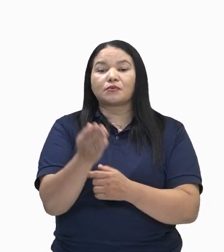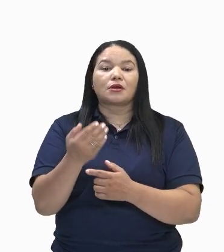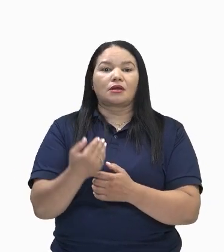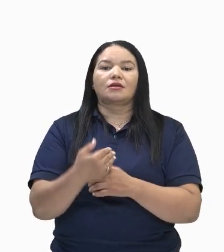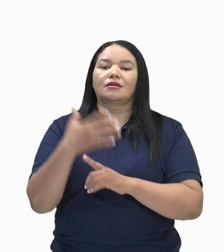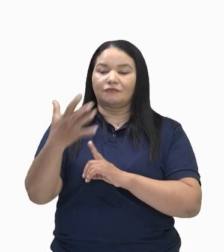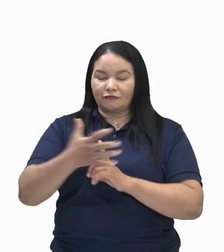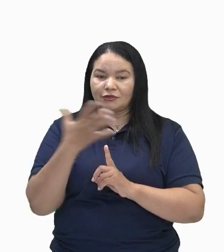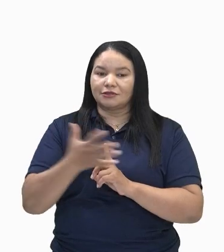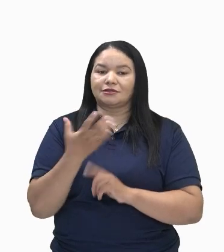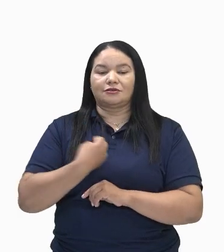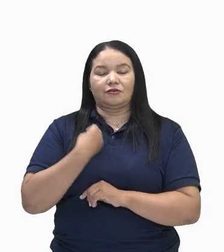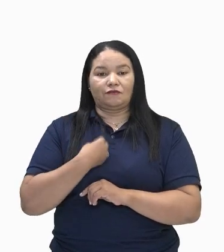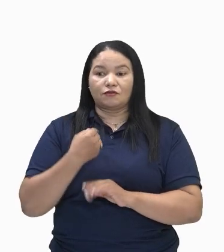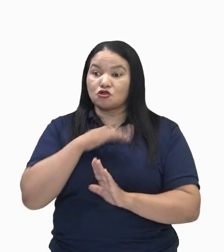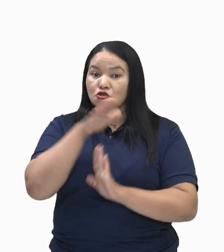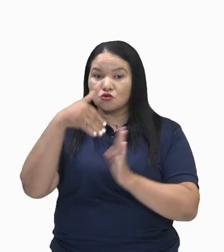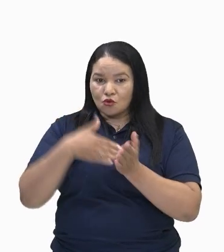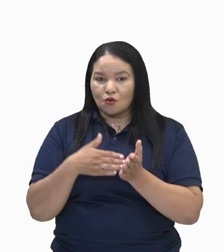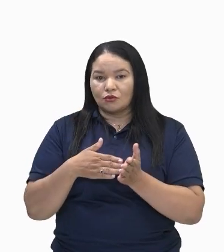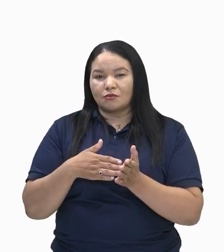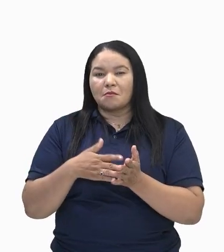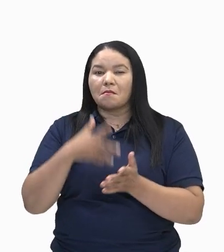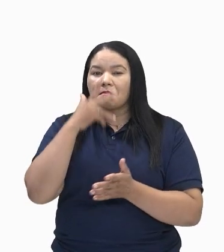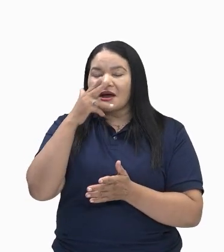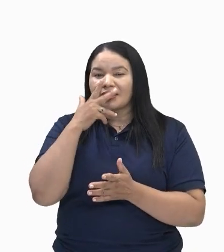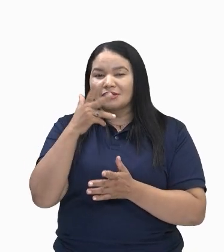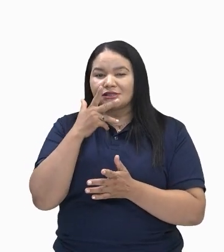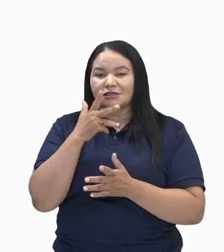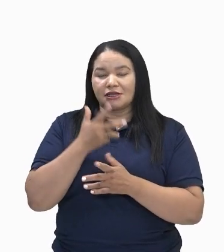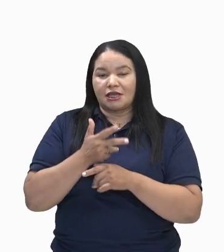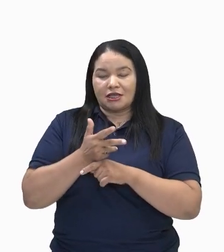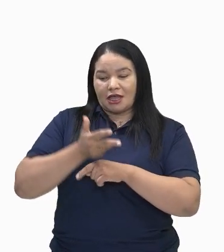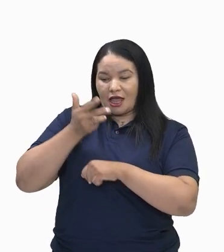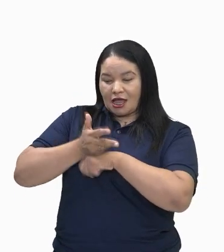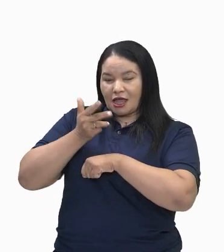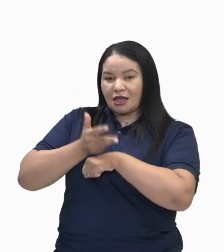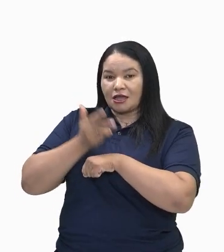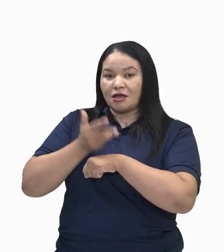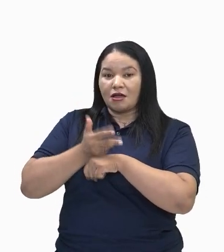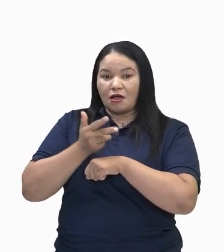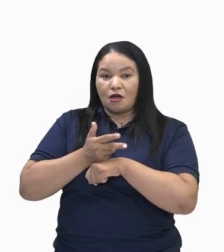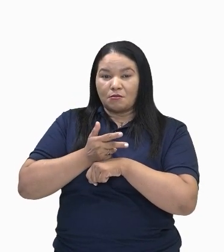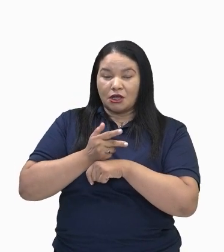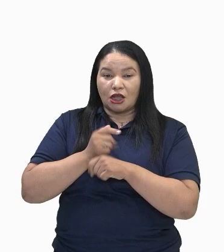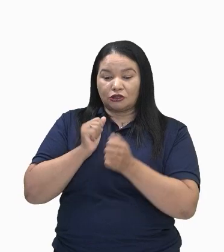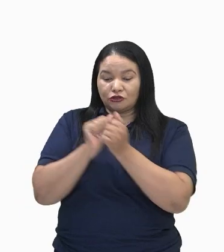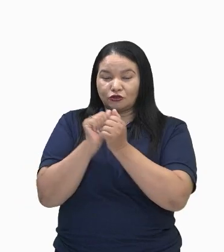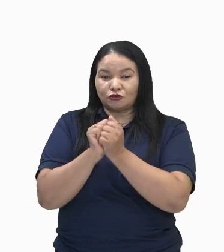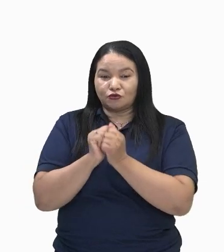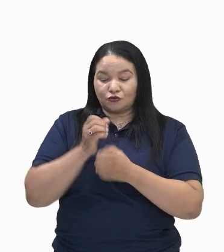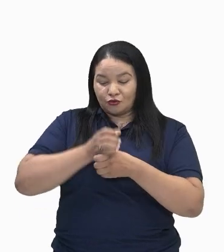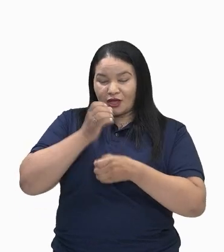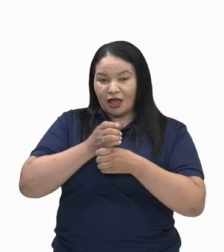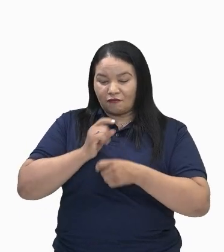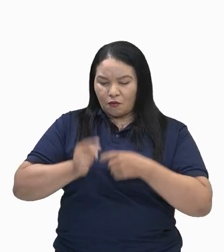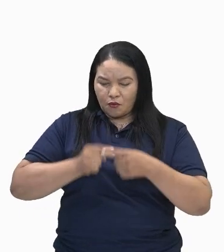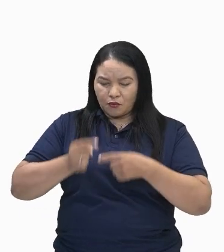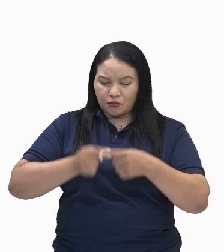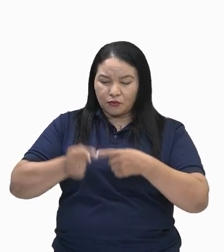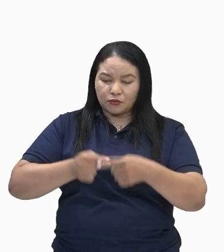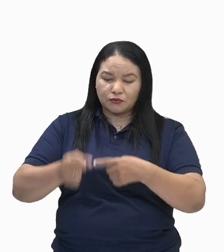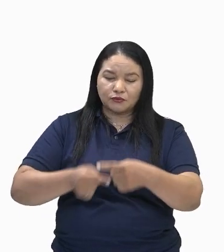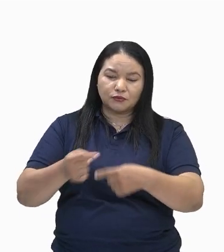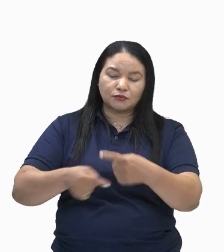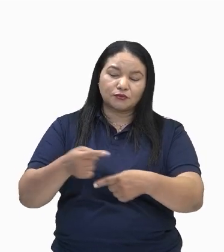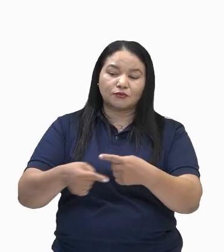né? É como se a câmera nos colocasse no lugar da garrafa e nós vamos rolando junto com ela. É bem interessante esse ponto de vista,